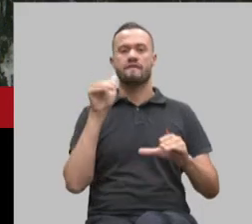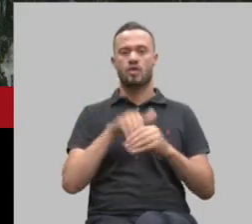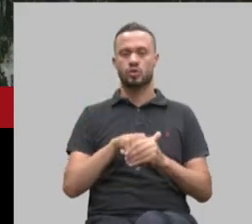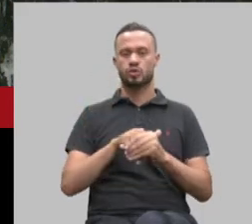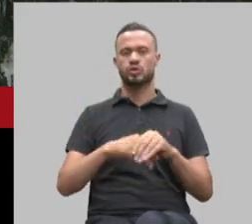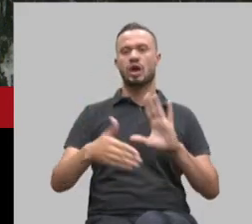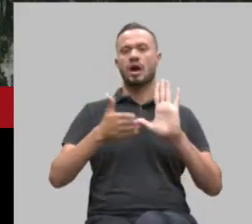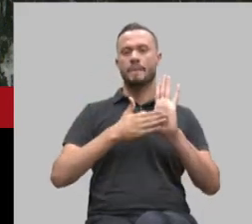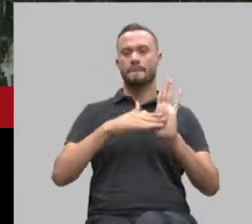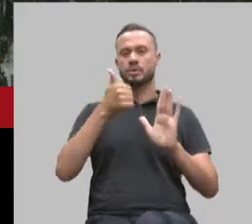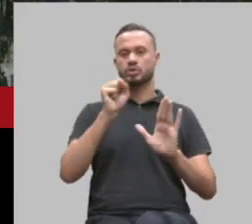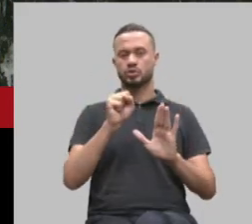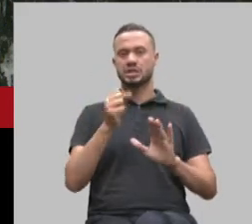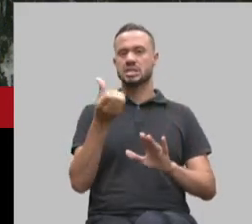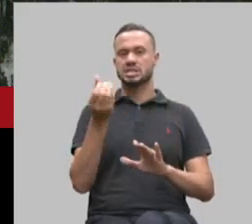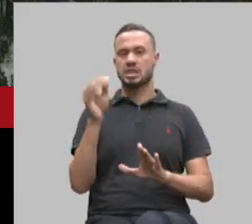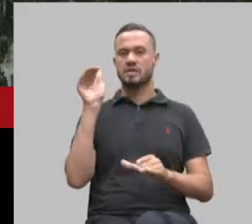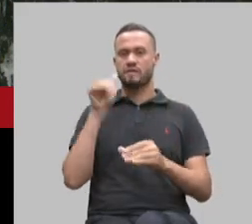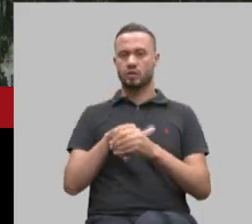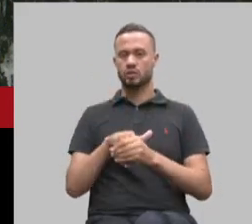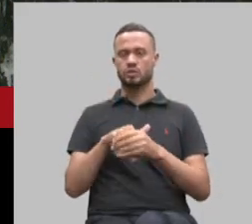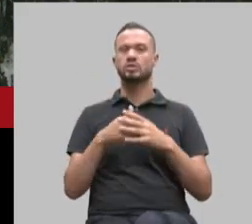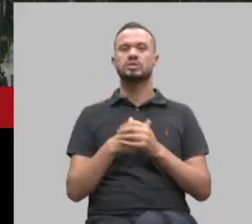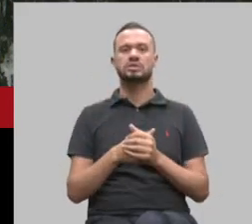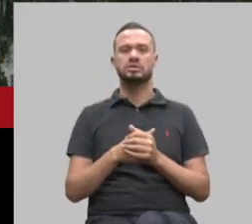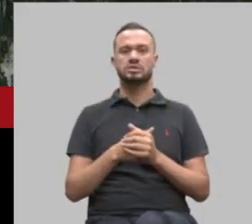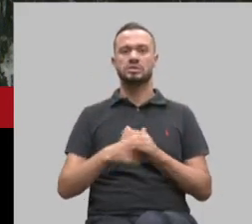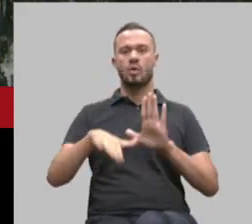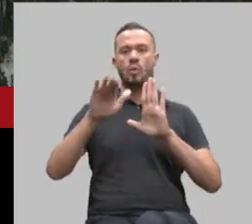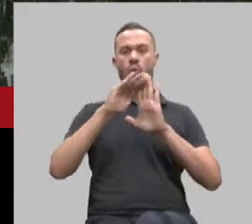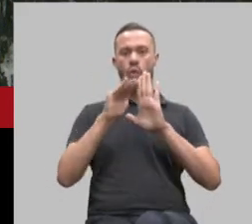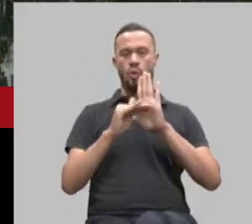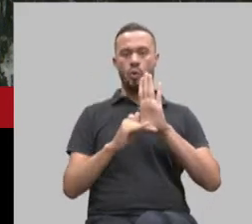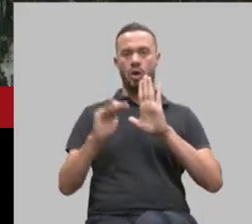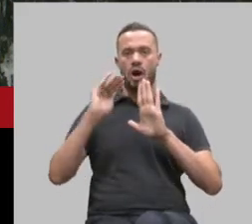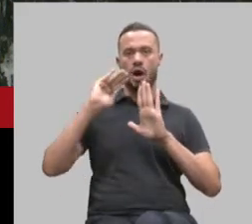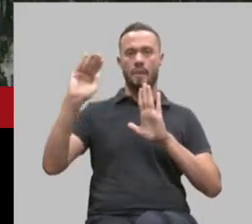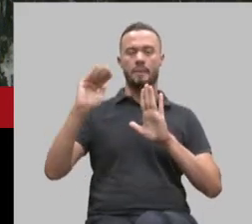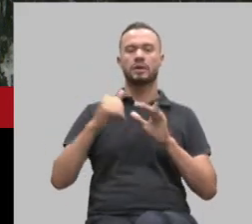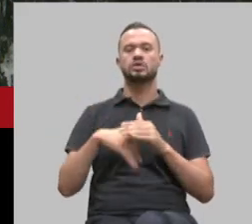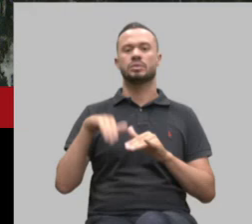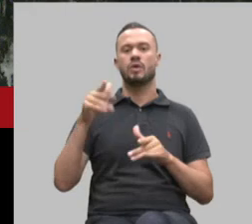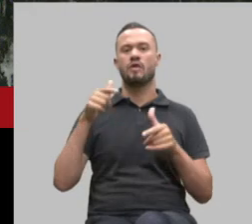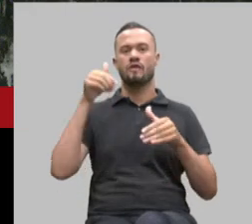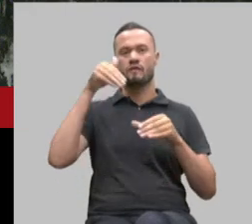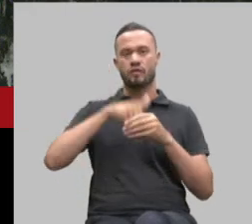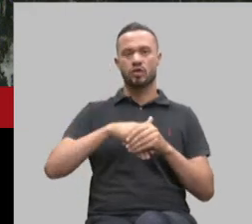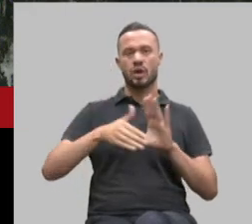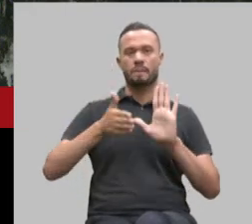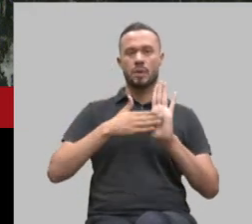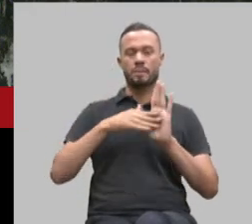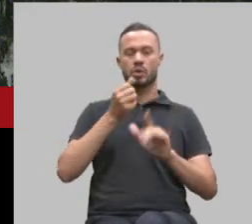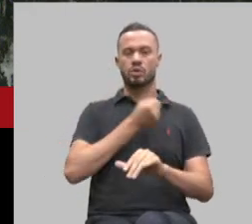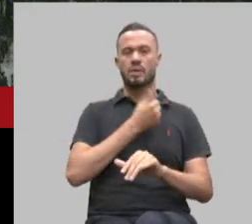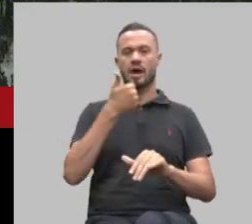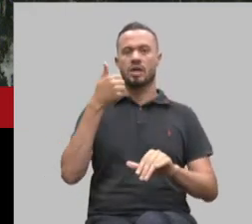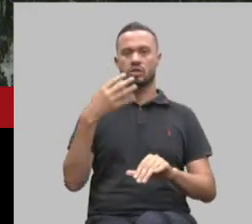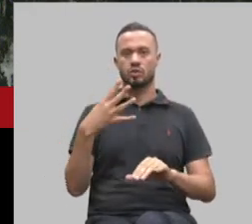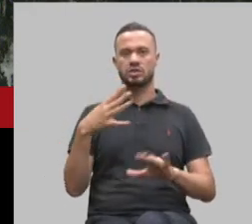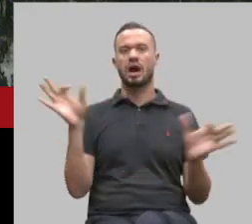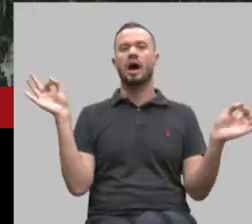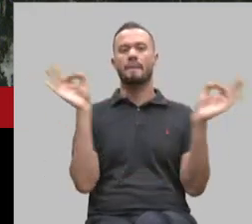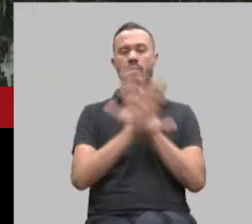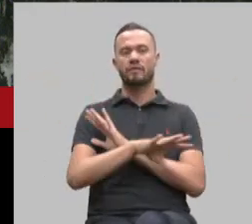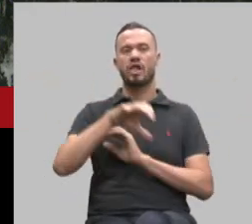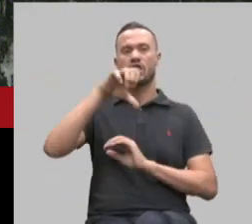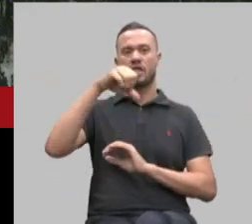18 60 votos por ordem de priorização e e maior número de votos proposta número 14 aprovada com 96